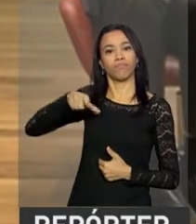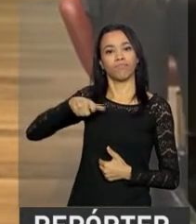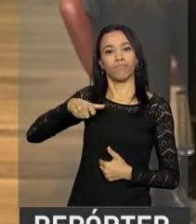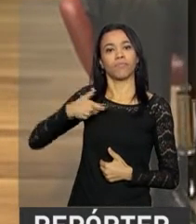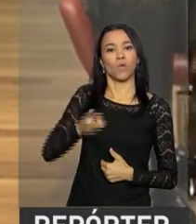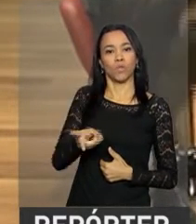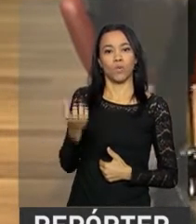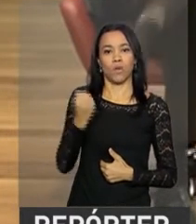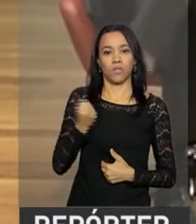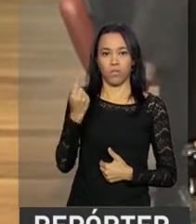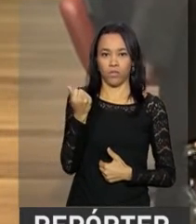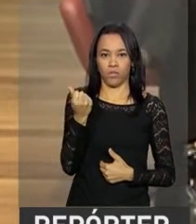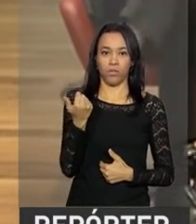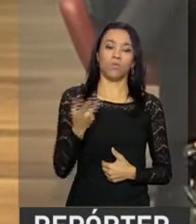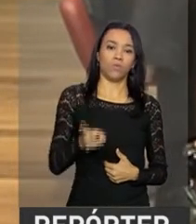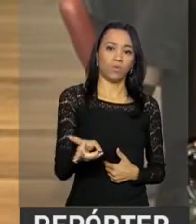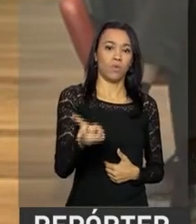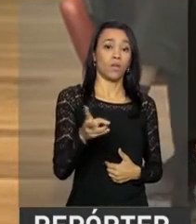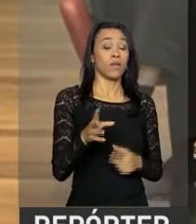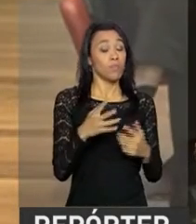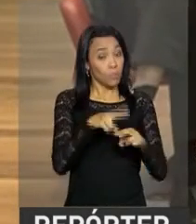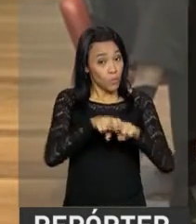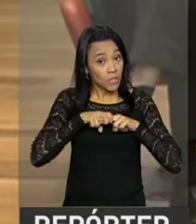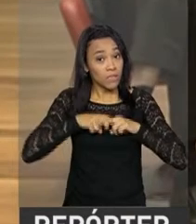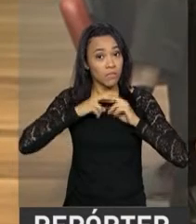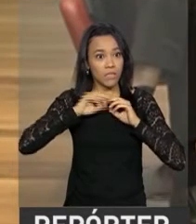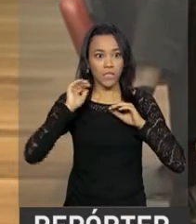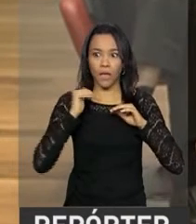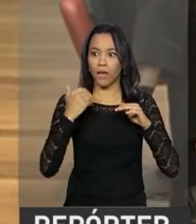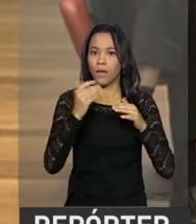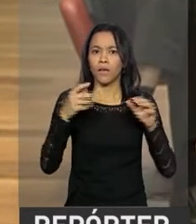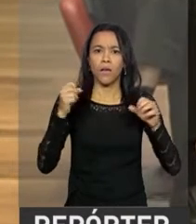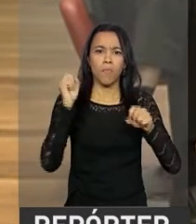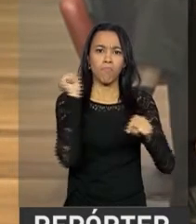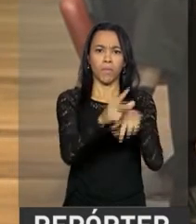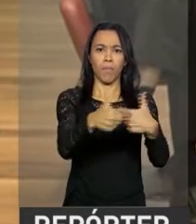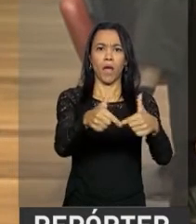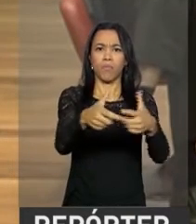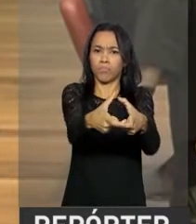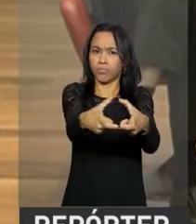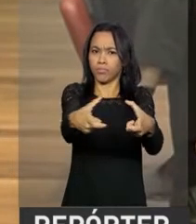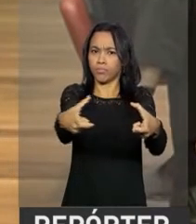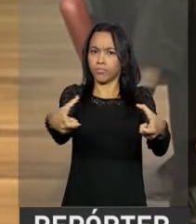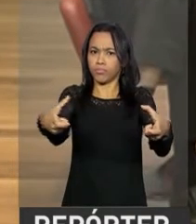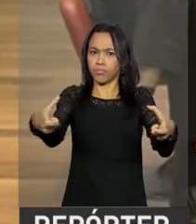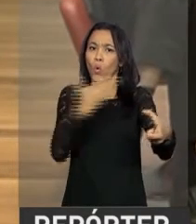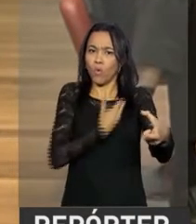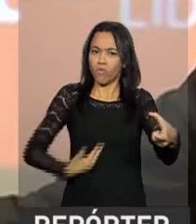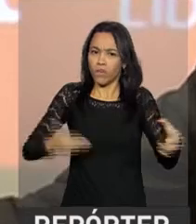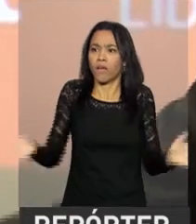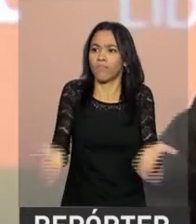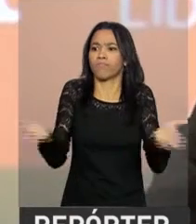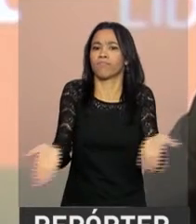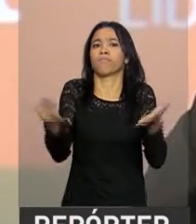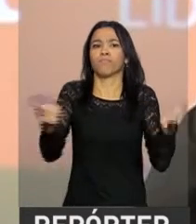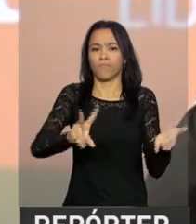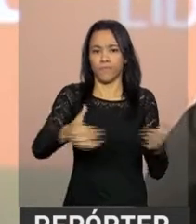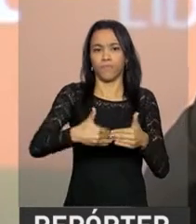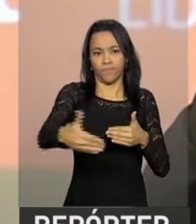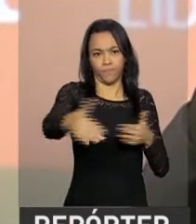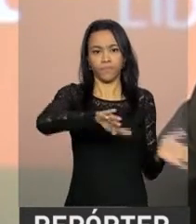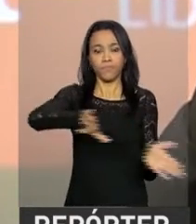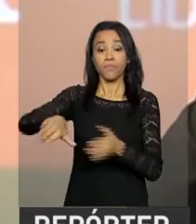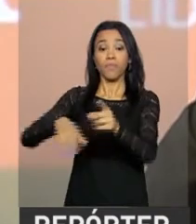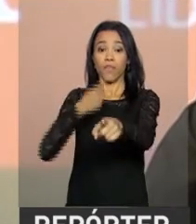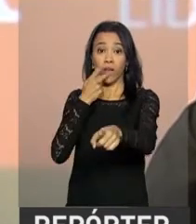acho que a gente vai fazer um movimento gigantesco de formalização do emprego no brasil agora a partir do final deste ano início do ano que vem o ministro disse ainda